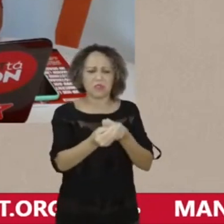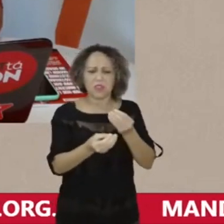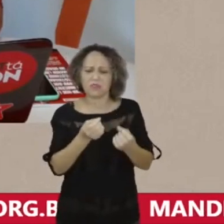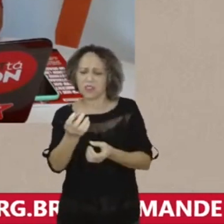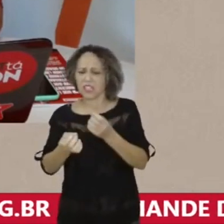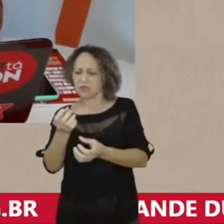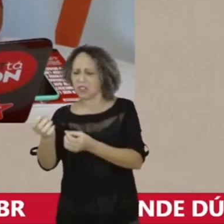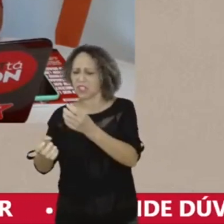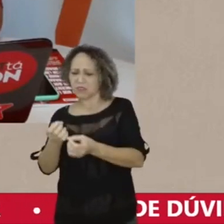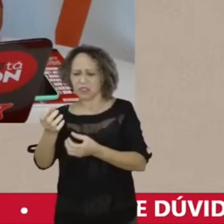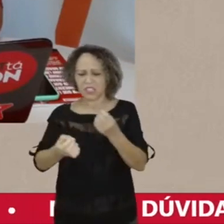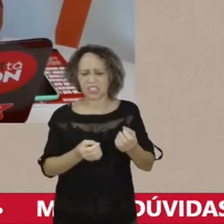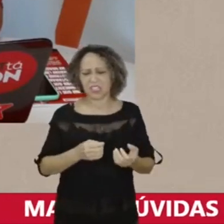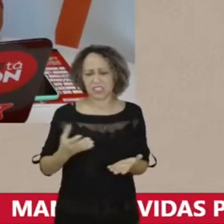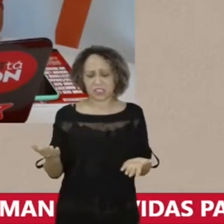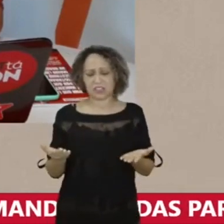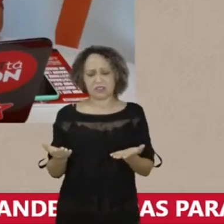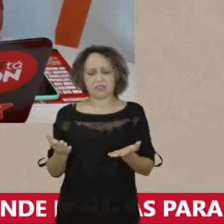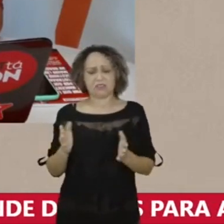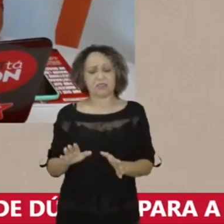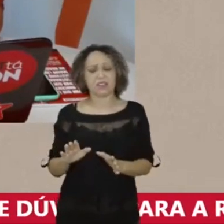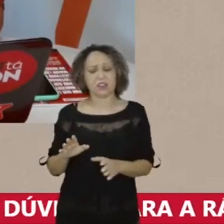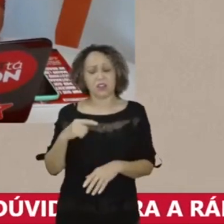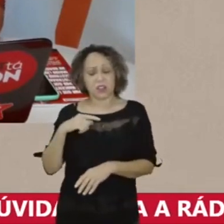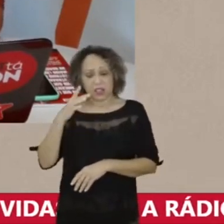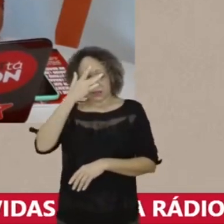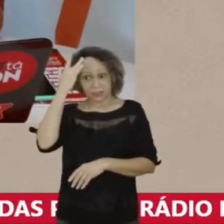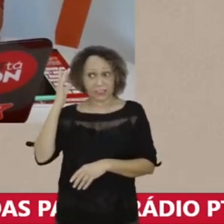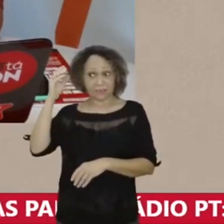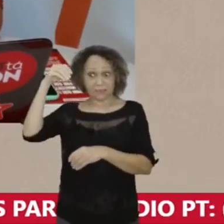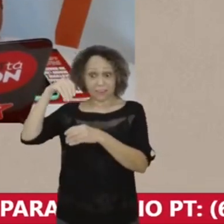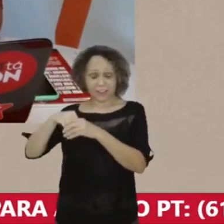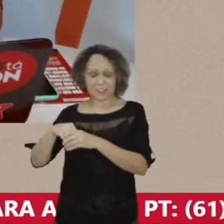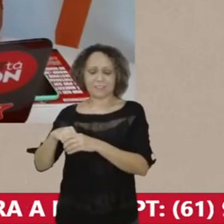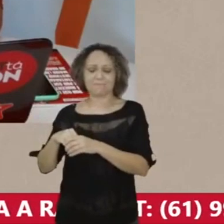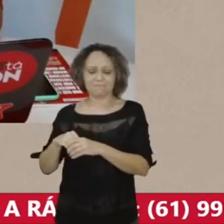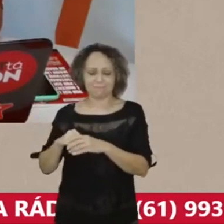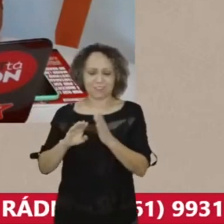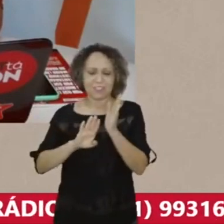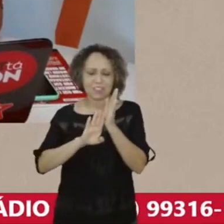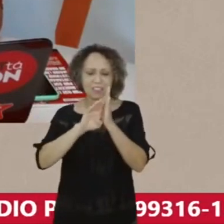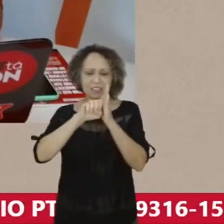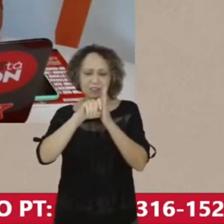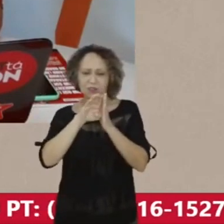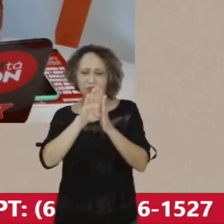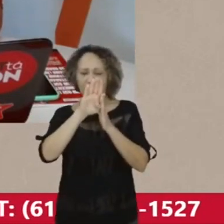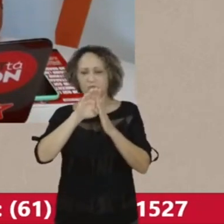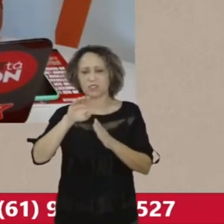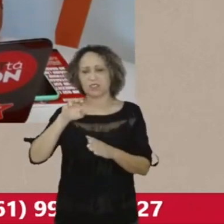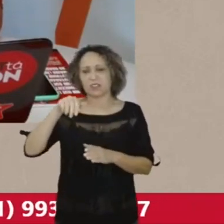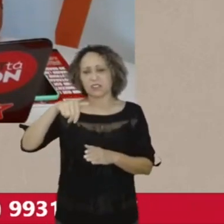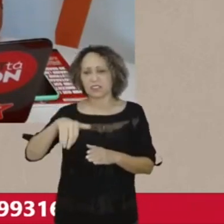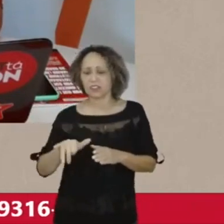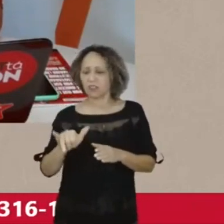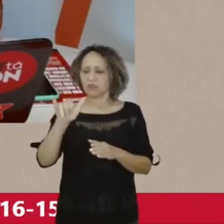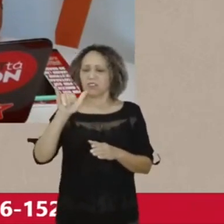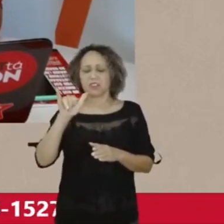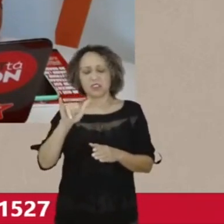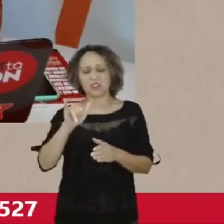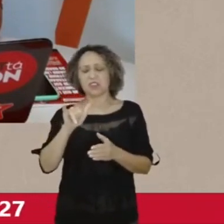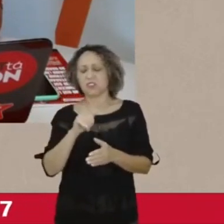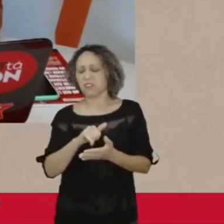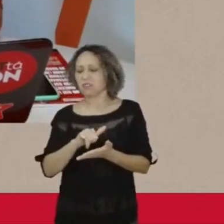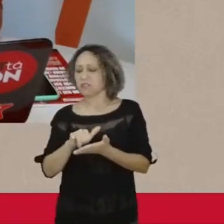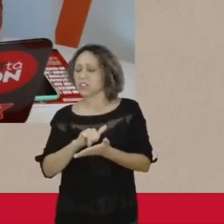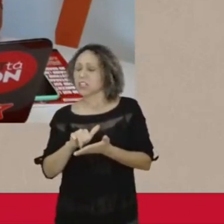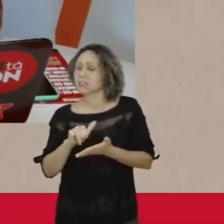estão lá na Bolsa de Nova York ganhando muito dinheiro às custas de elevados preços de derivados, e a população pagando por esses preços